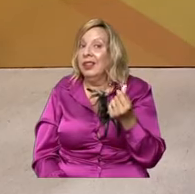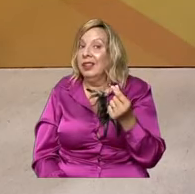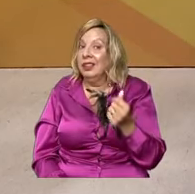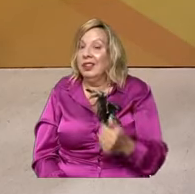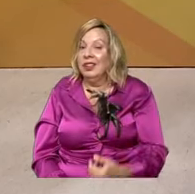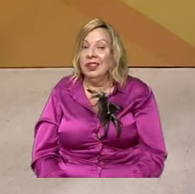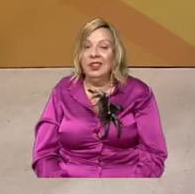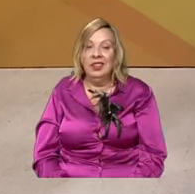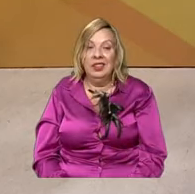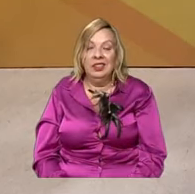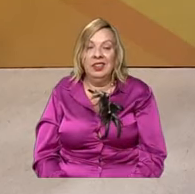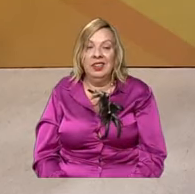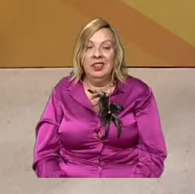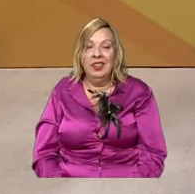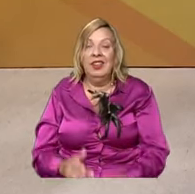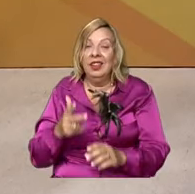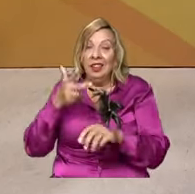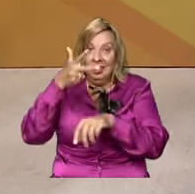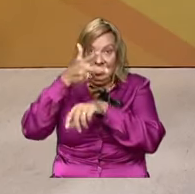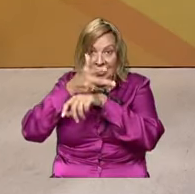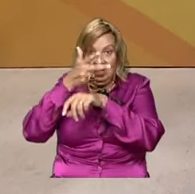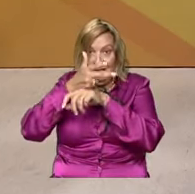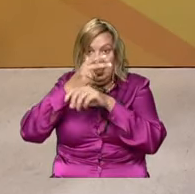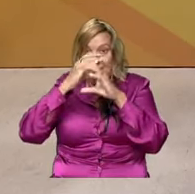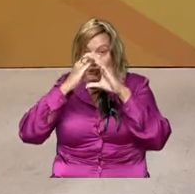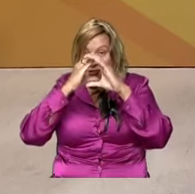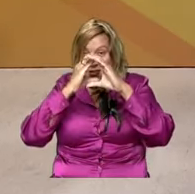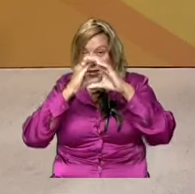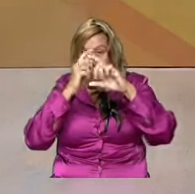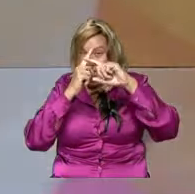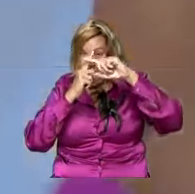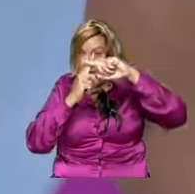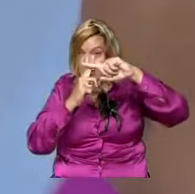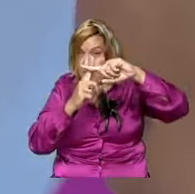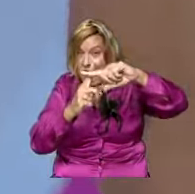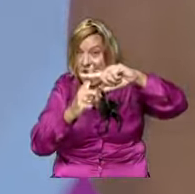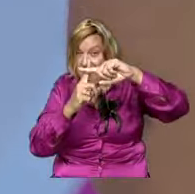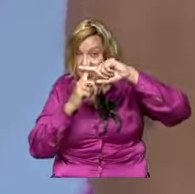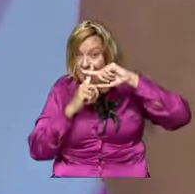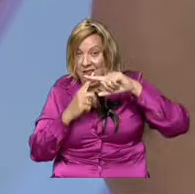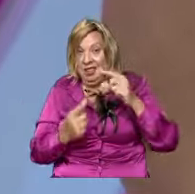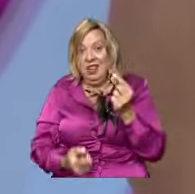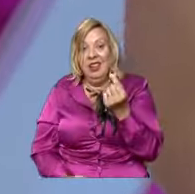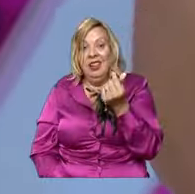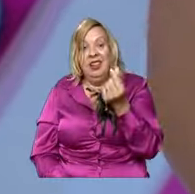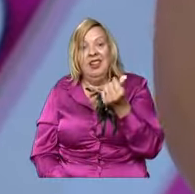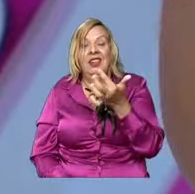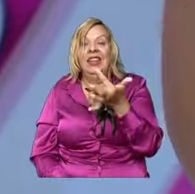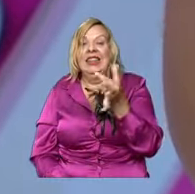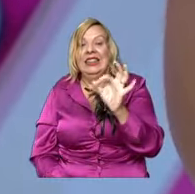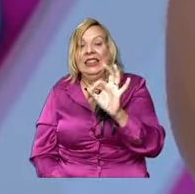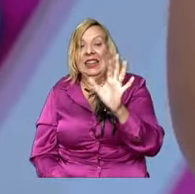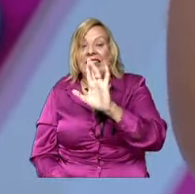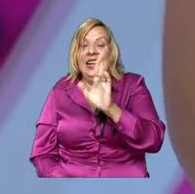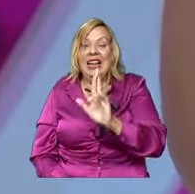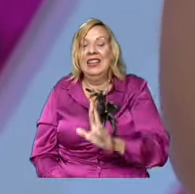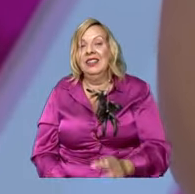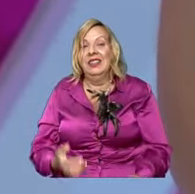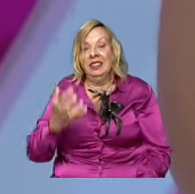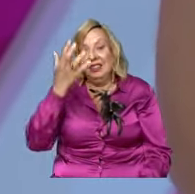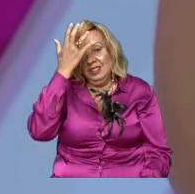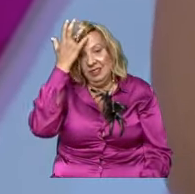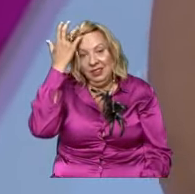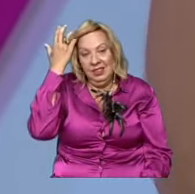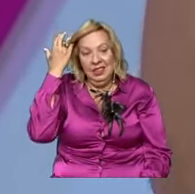lá com a super lente da câmera do Scooby, detalhando quantos reais você precisa pra estar presente no próximo